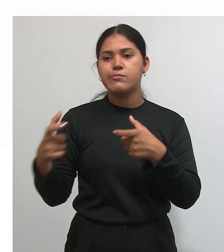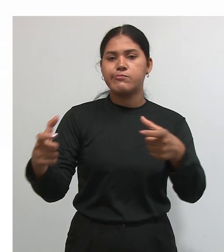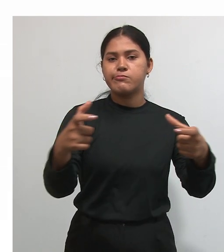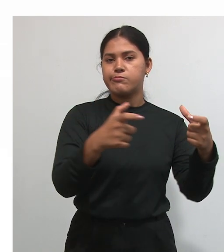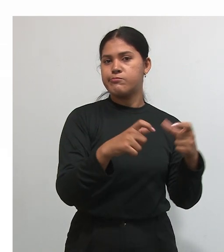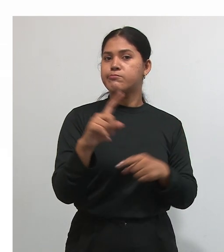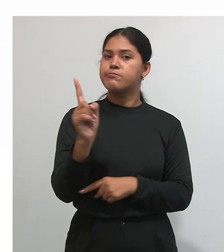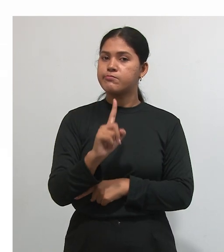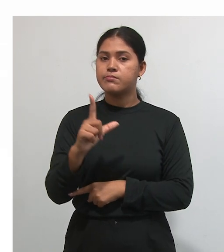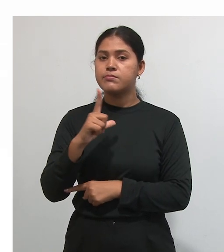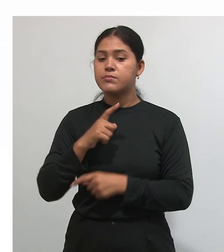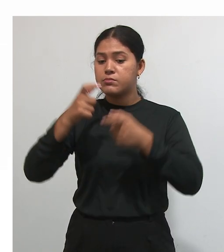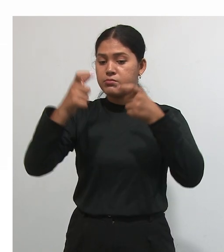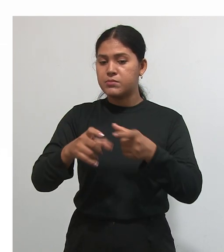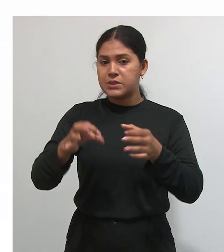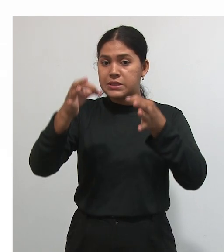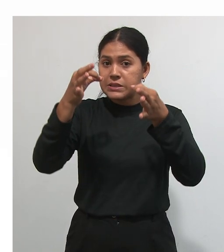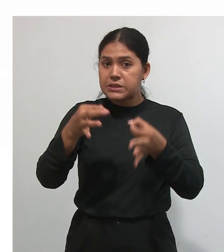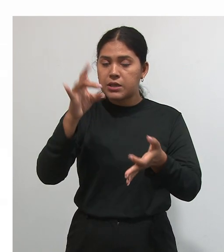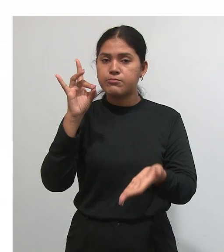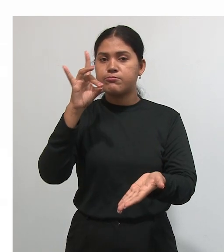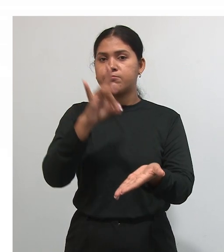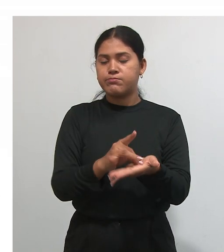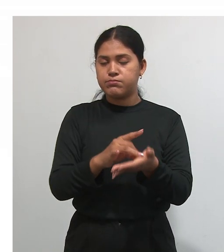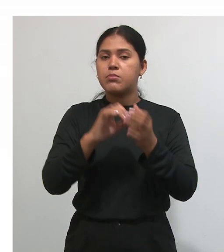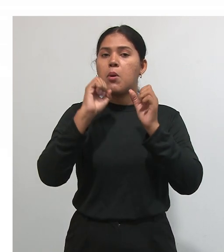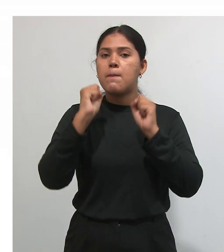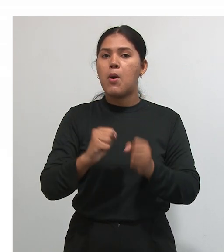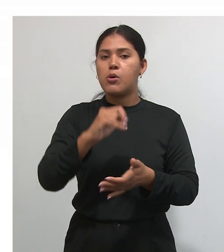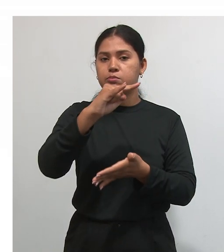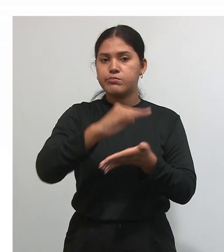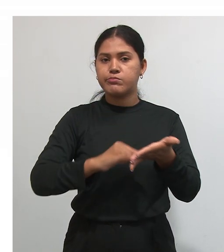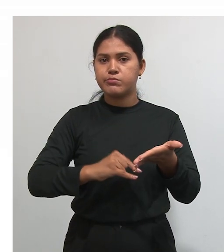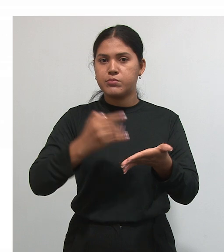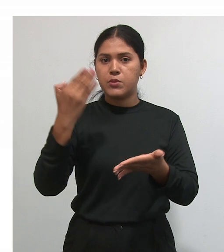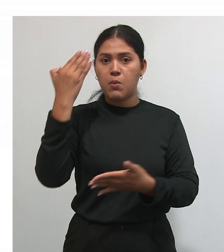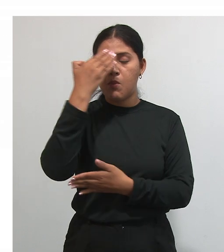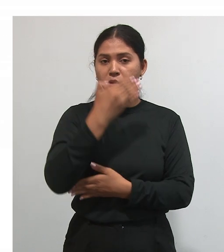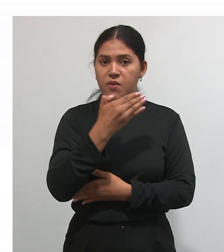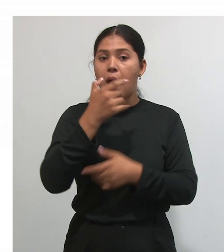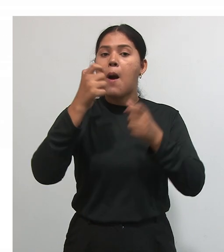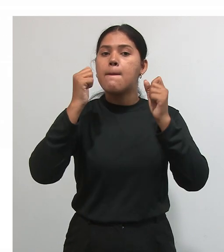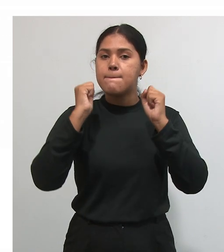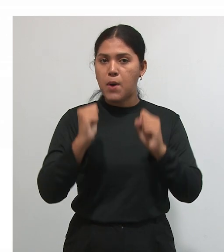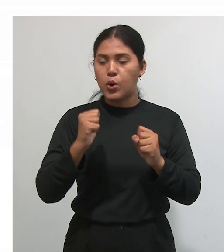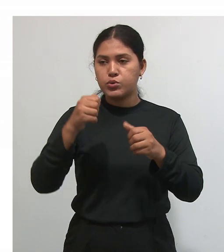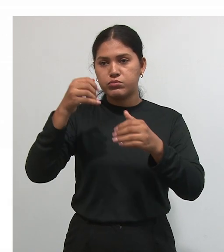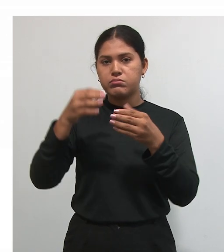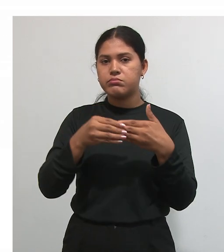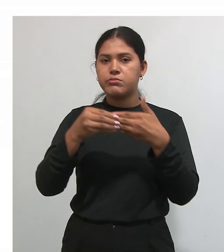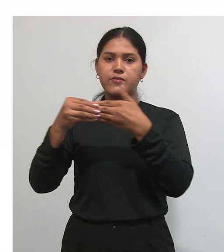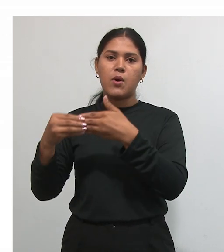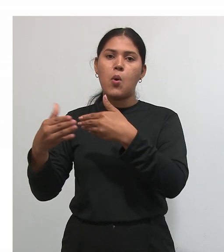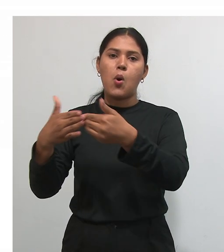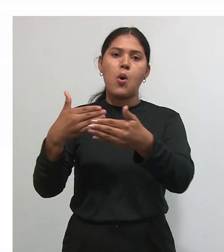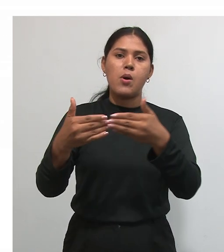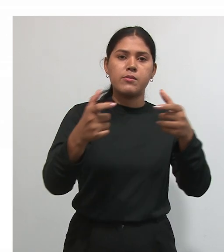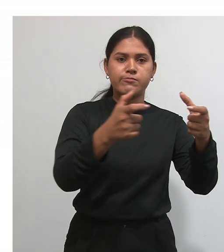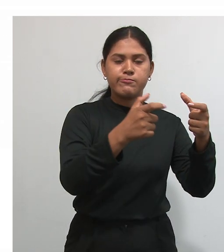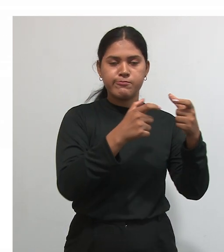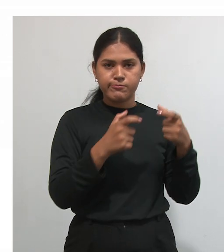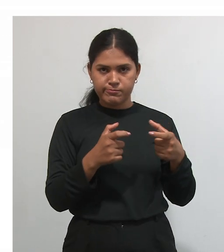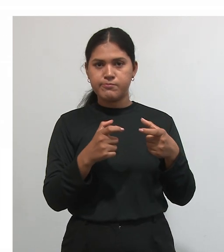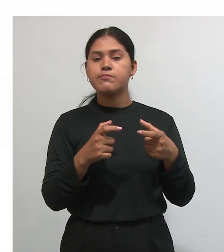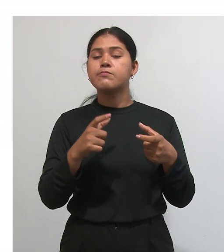qualquer canto, tem que seguir tudo certinho, né? Conforme os termos aqui da Lei 12.305 de 2010, que institui